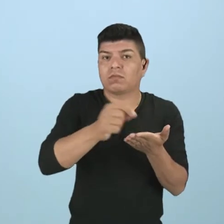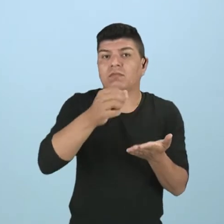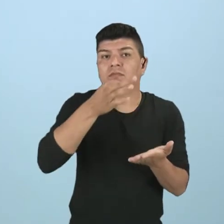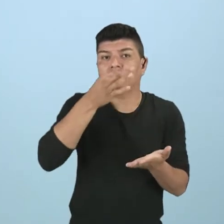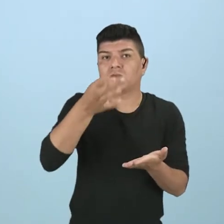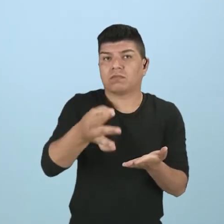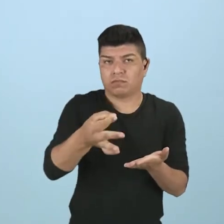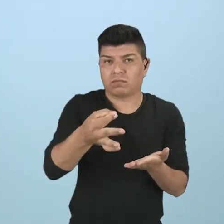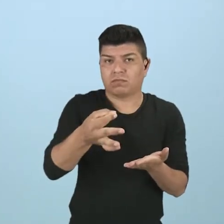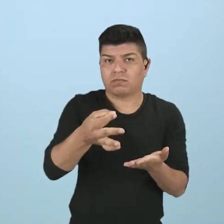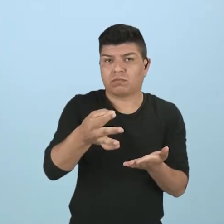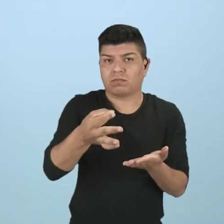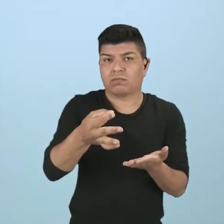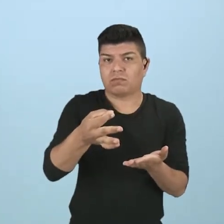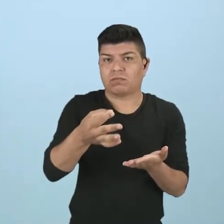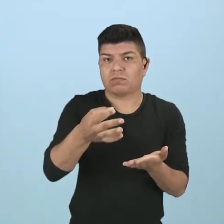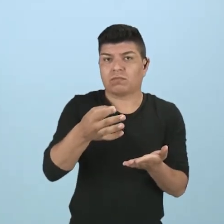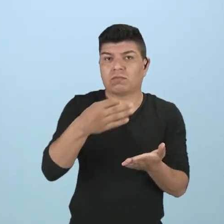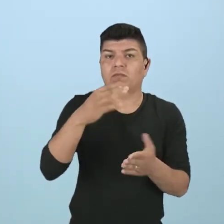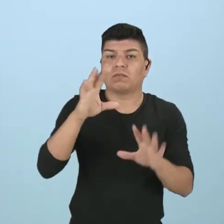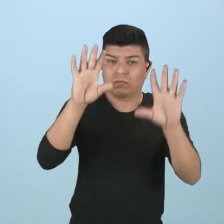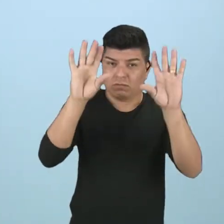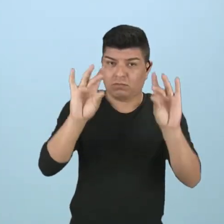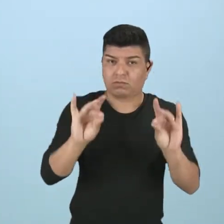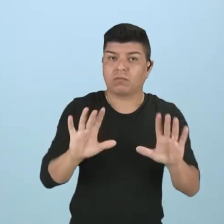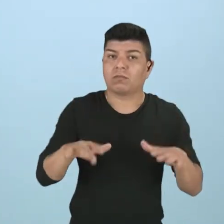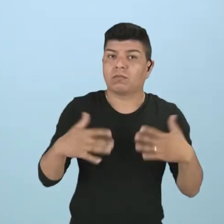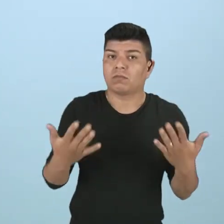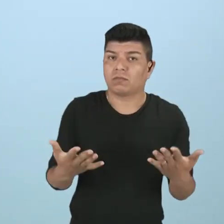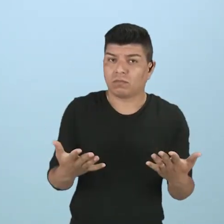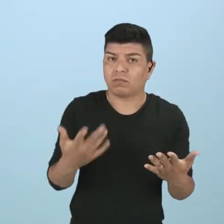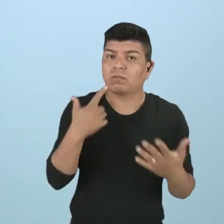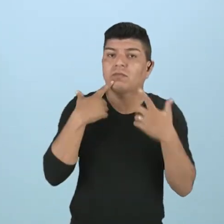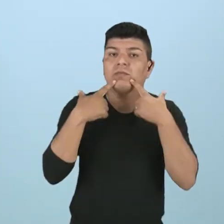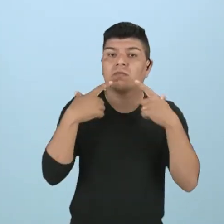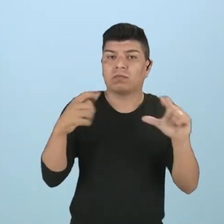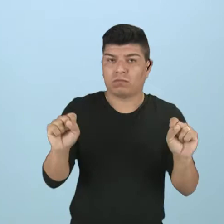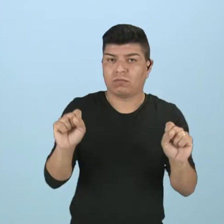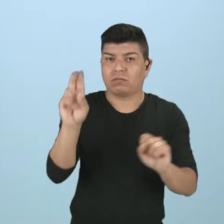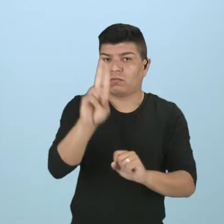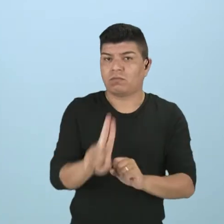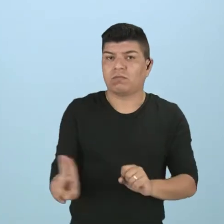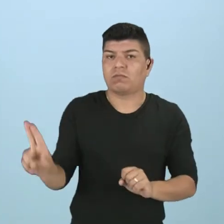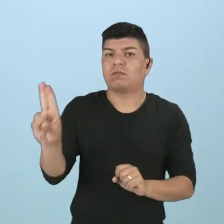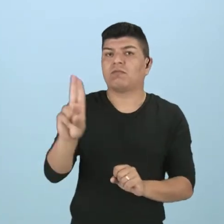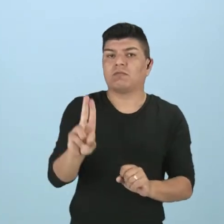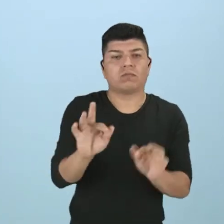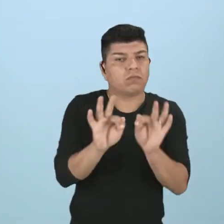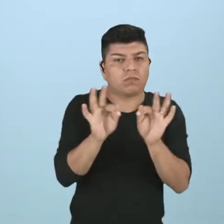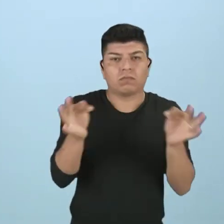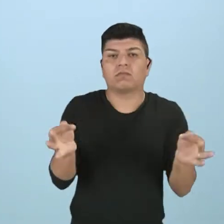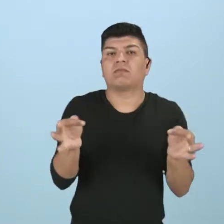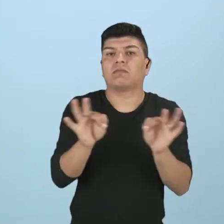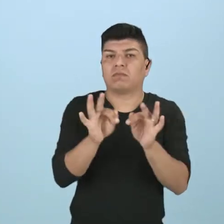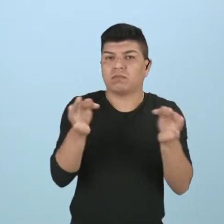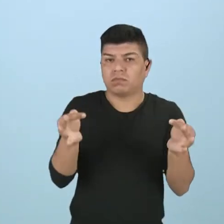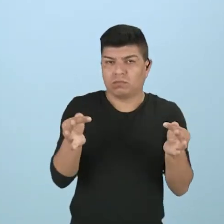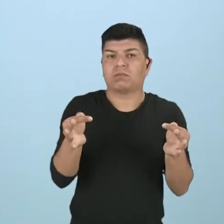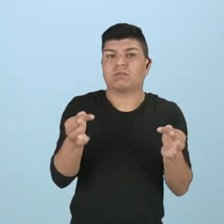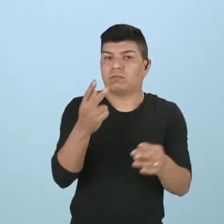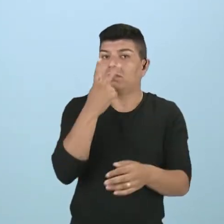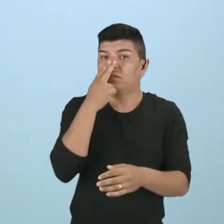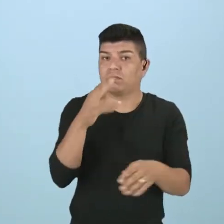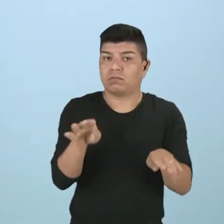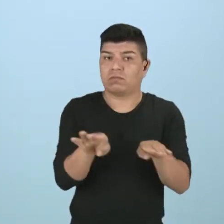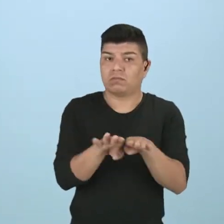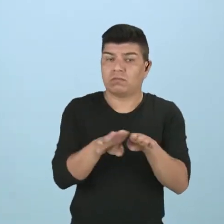seguir os seguintes passos. A linguagem que é utilizada é uma linguagem muito simples e familiar, ou seja,